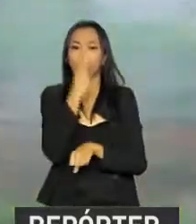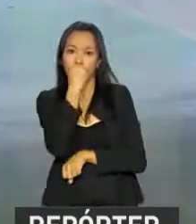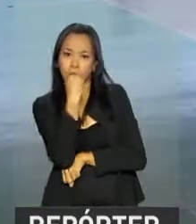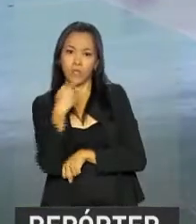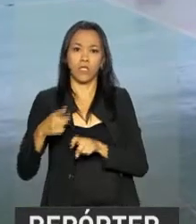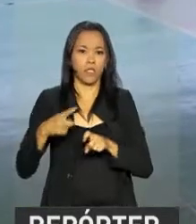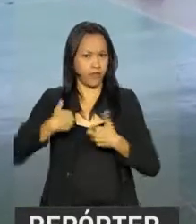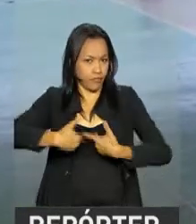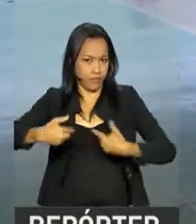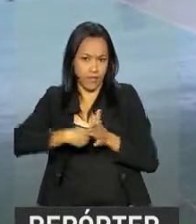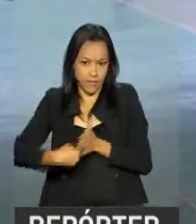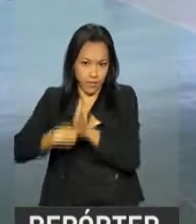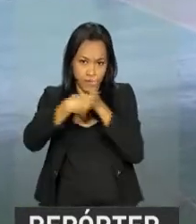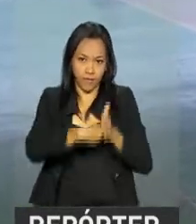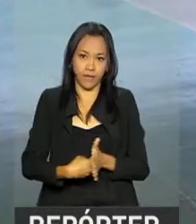exames.